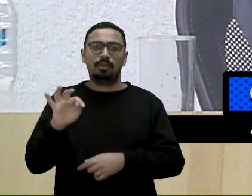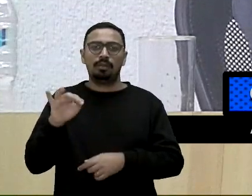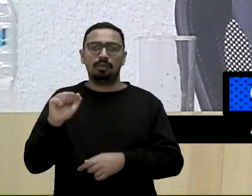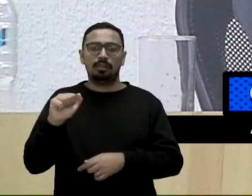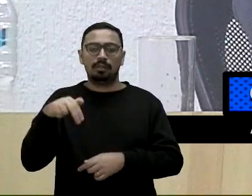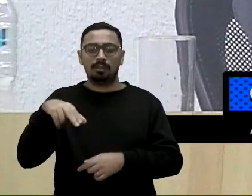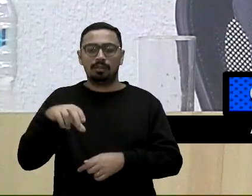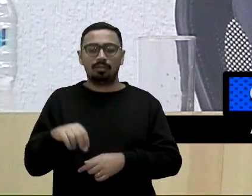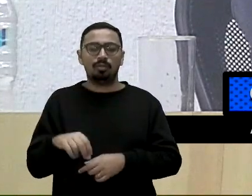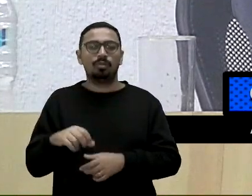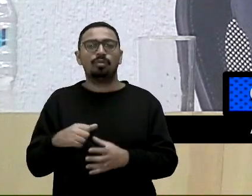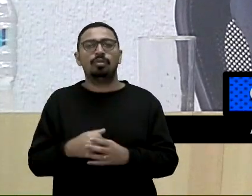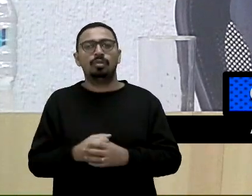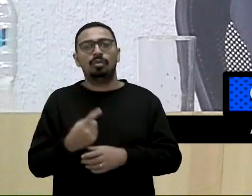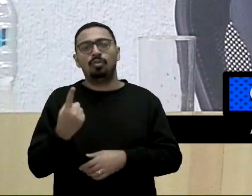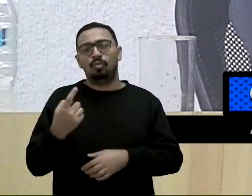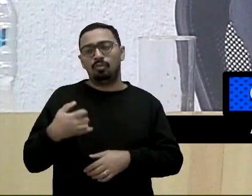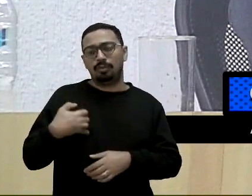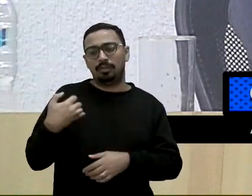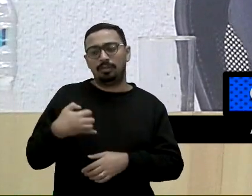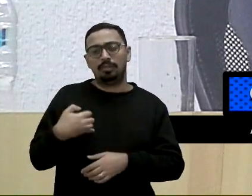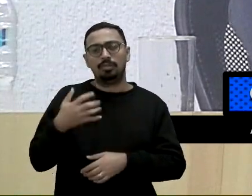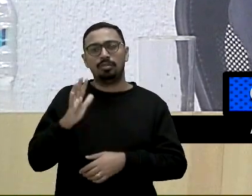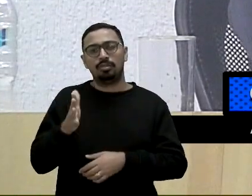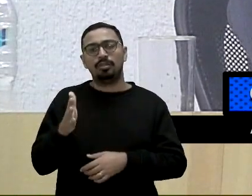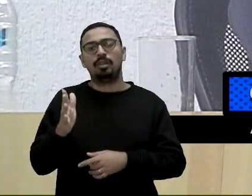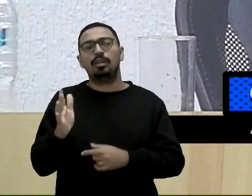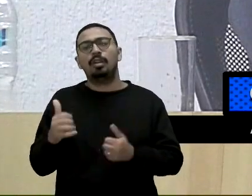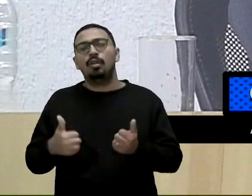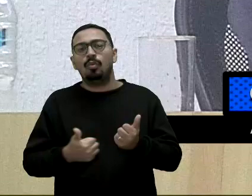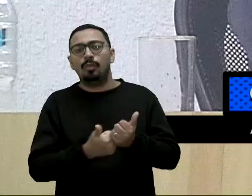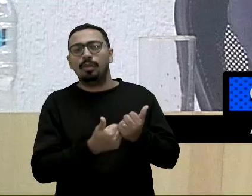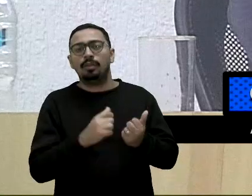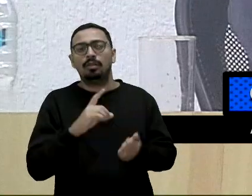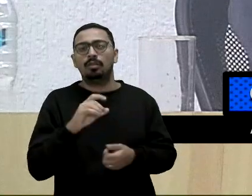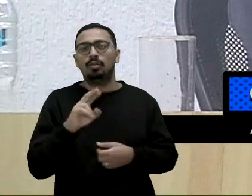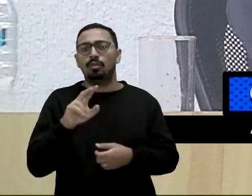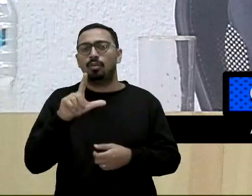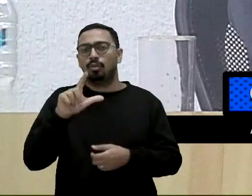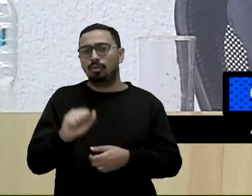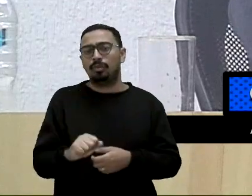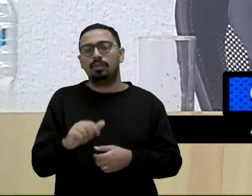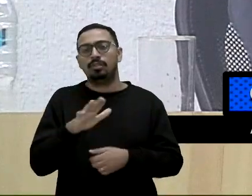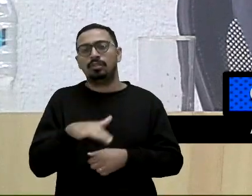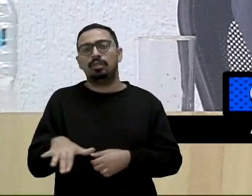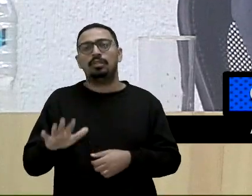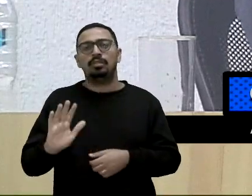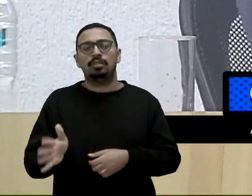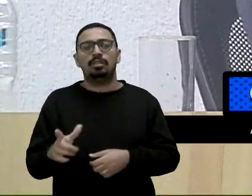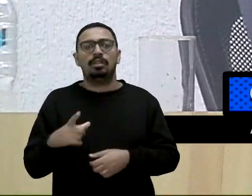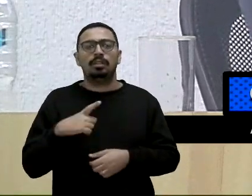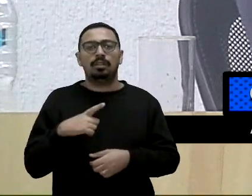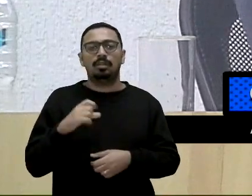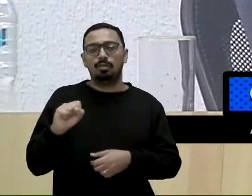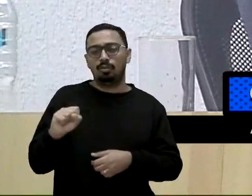idade, foi assistida por doula, as crianças dela, um hoje já tem 8 anos,